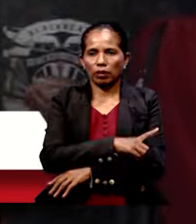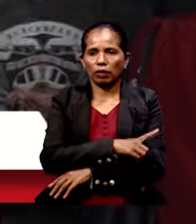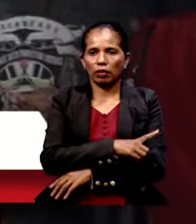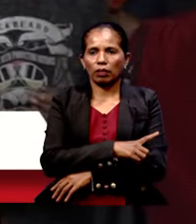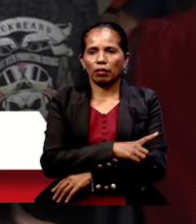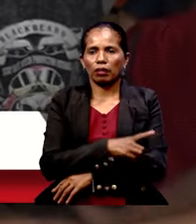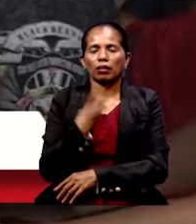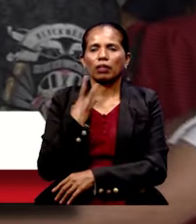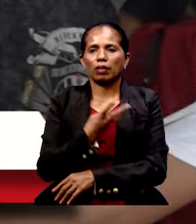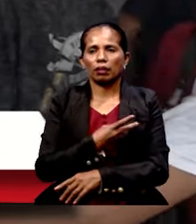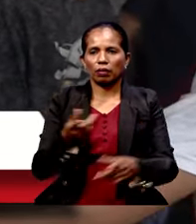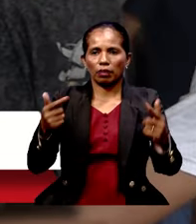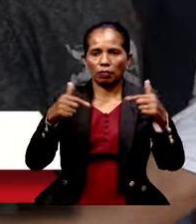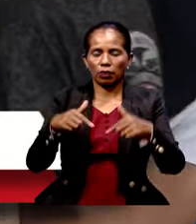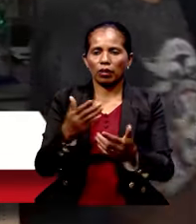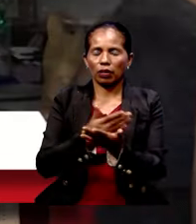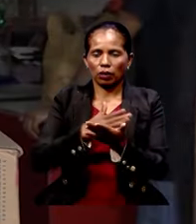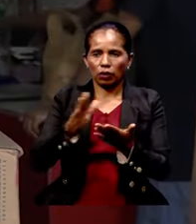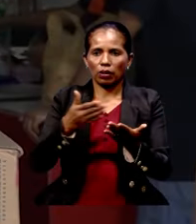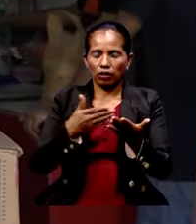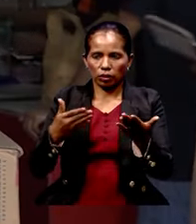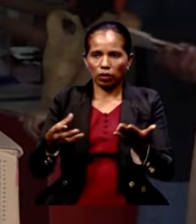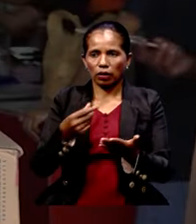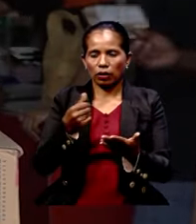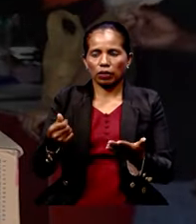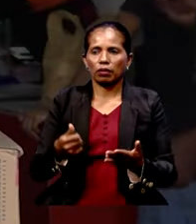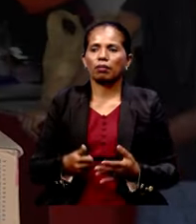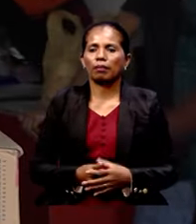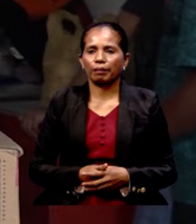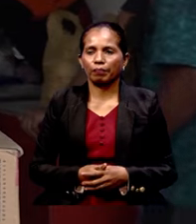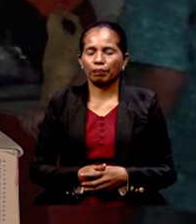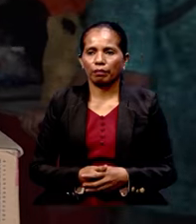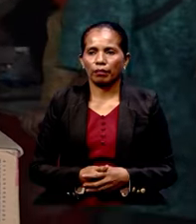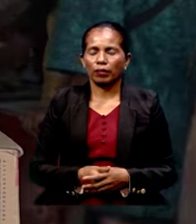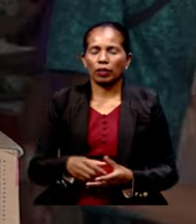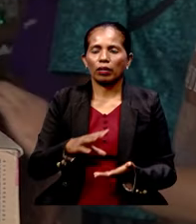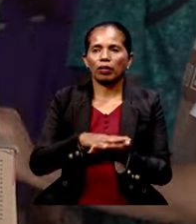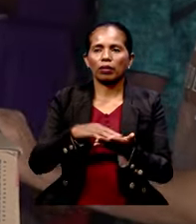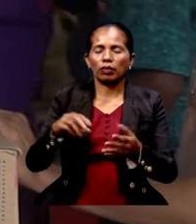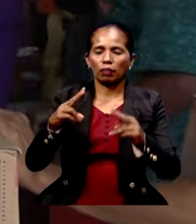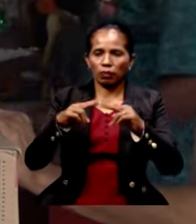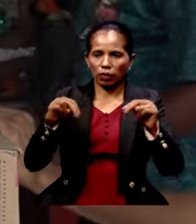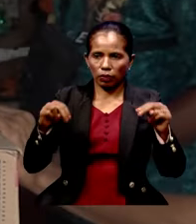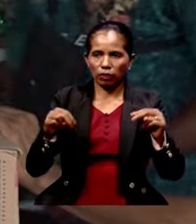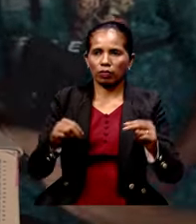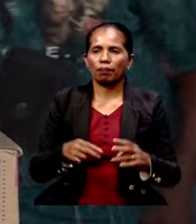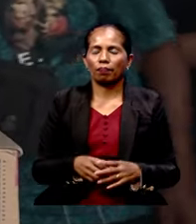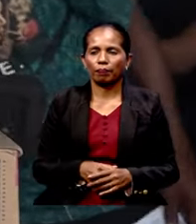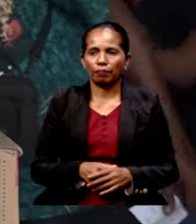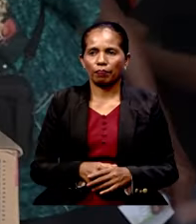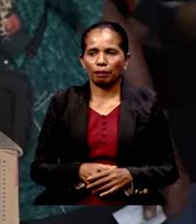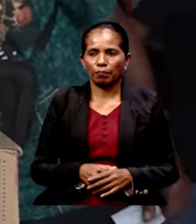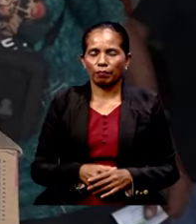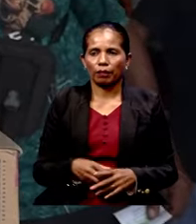anta ame mai rola sasa entoan, anta do de trigo, mantolo, anta